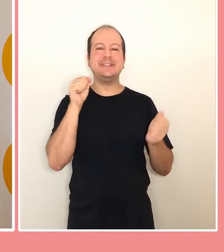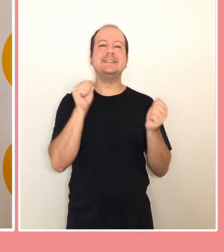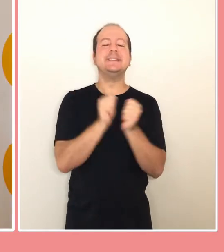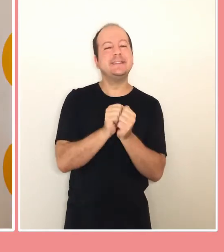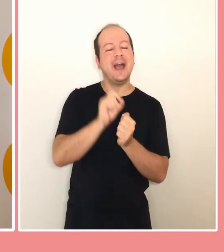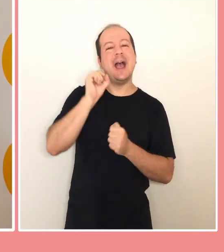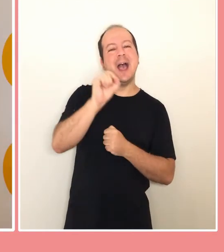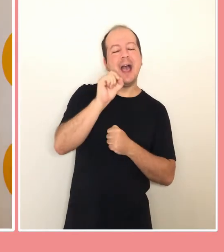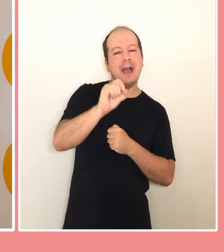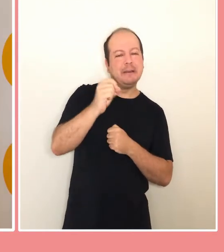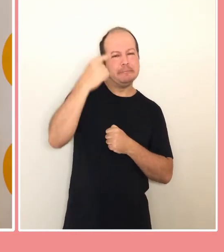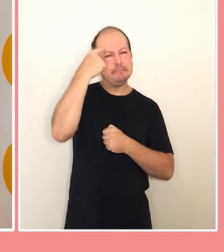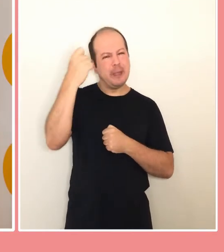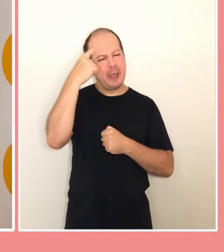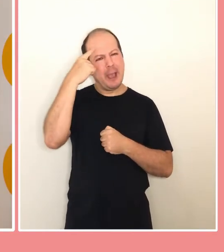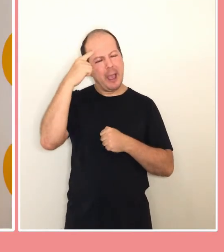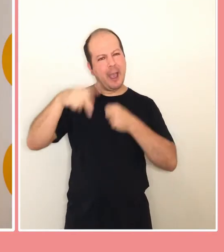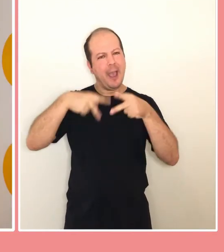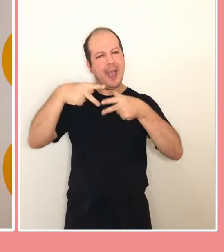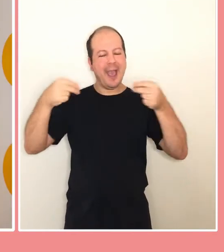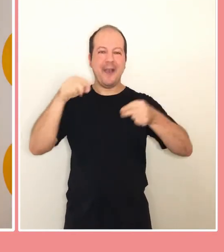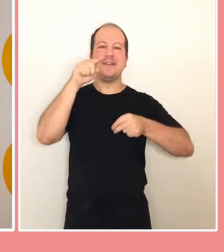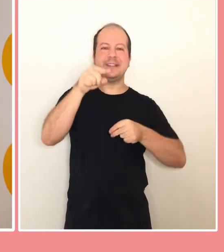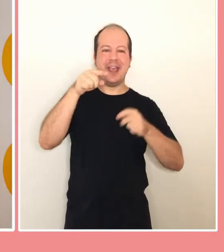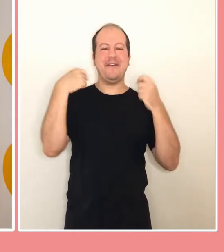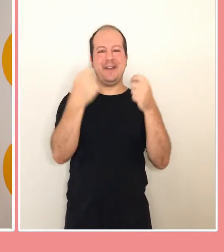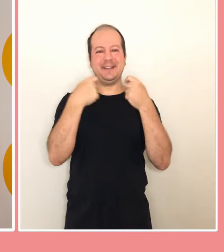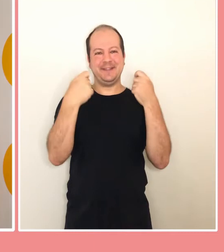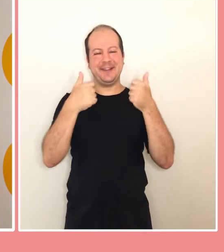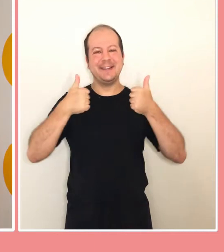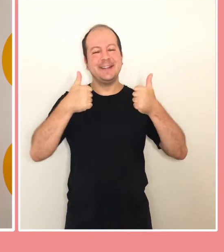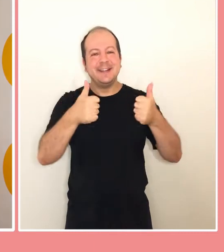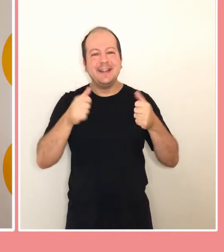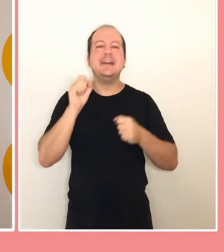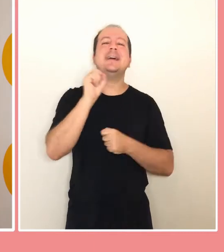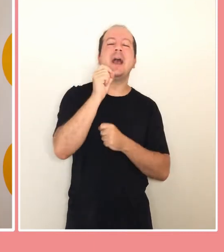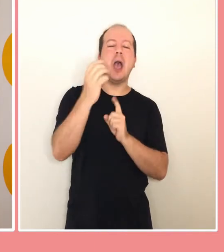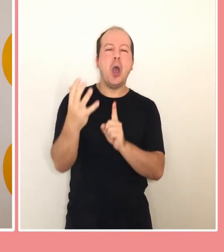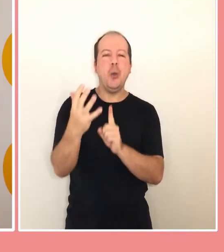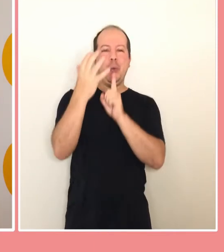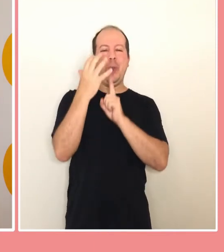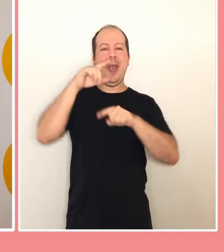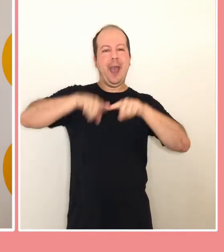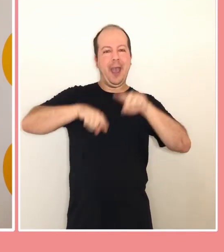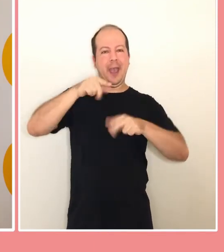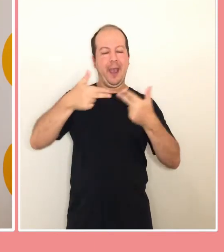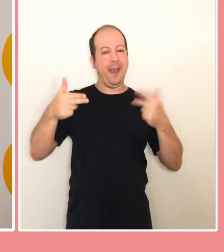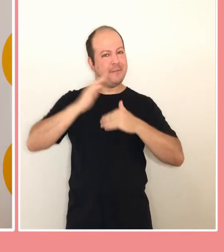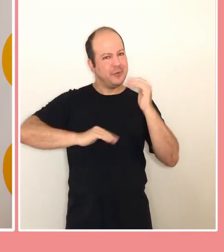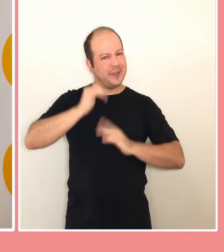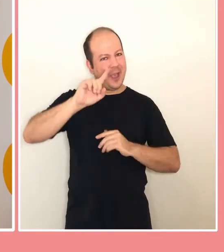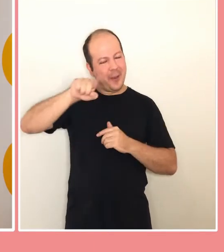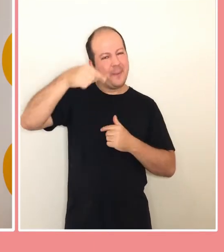Este instrumento pode ficar de lembrança do festival para vocês e inspirar, quem sabe, a construção dos próximos.